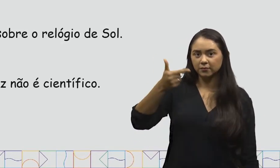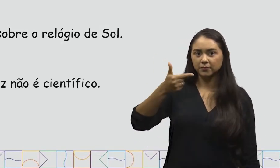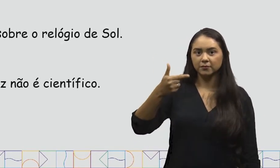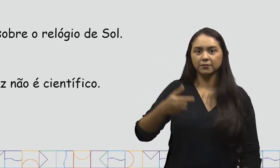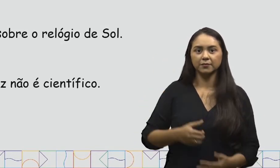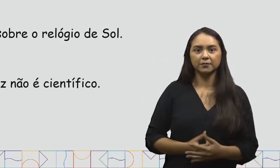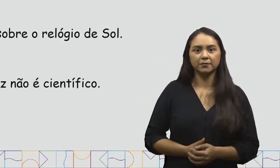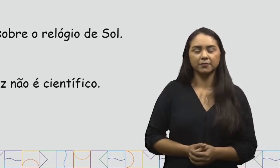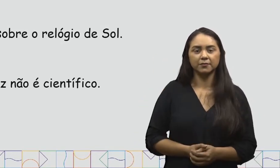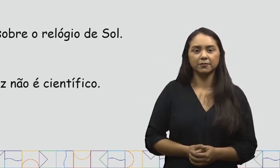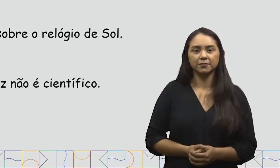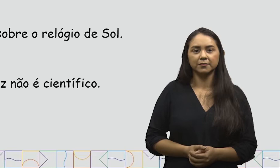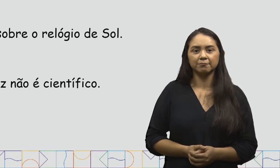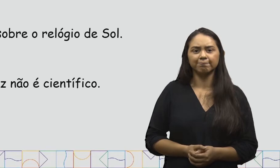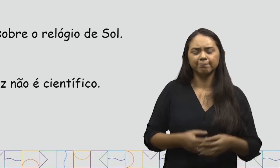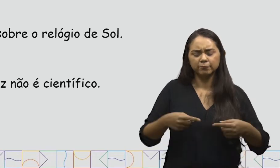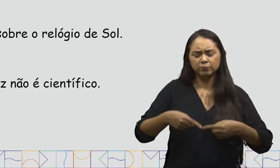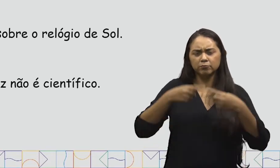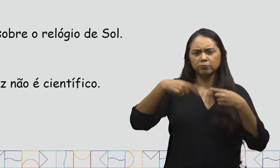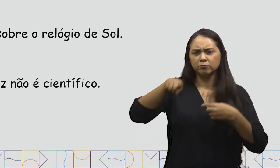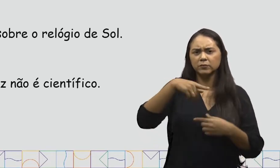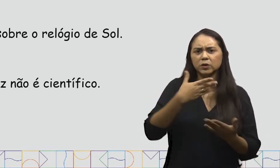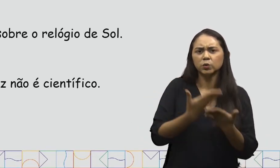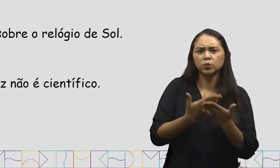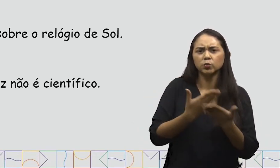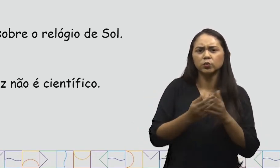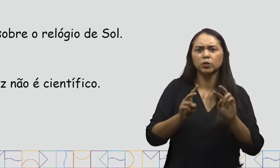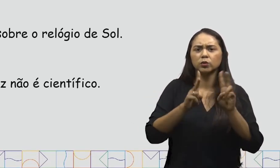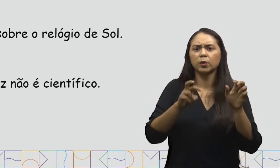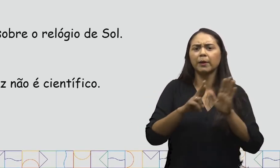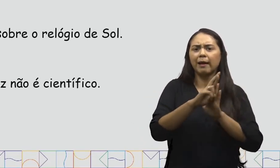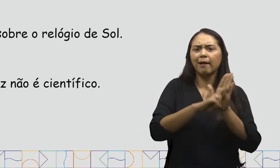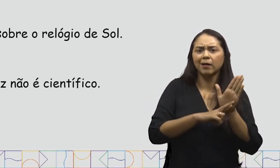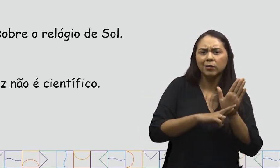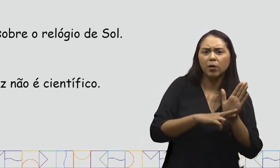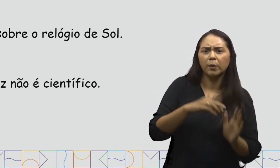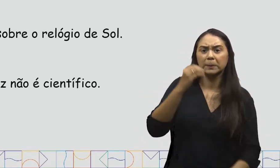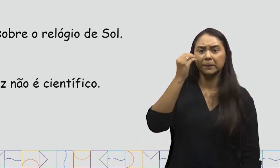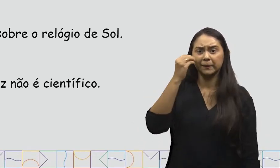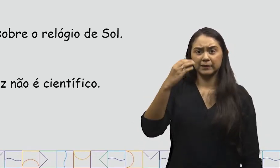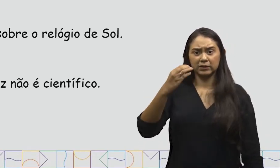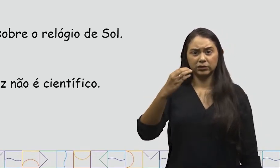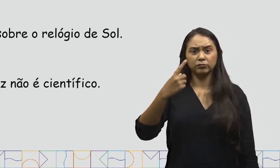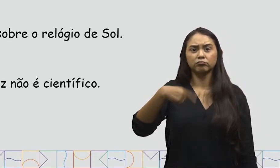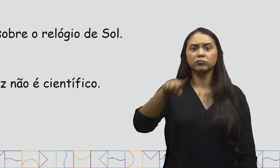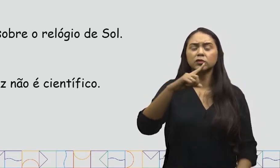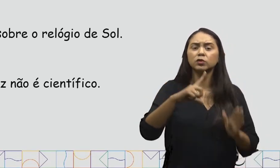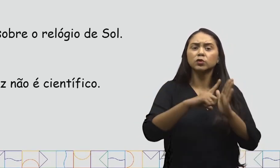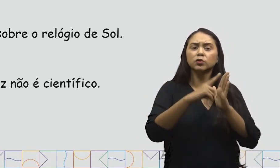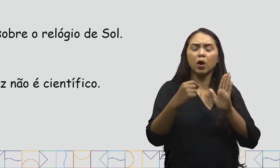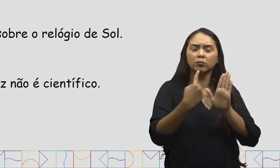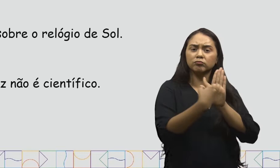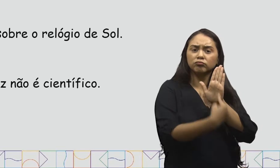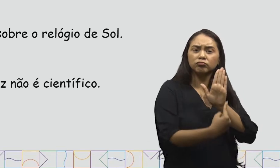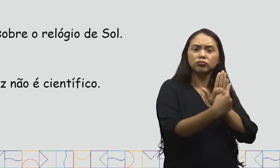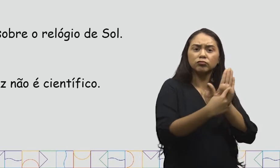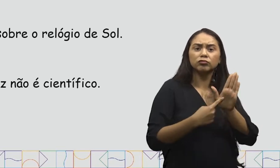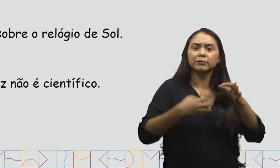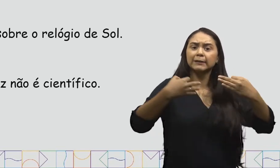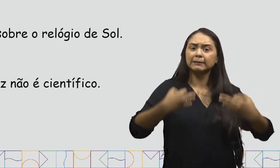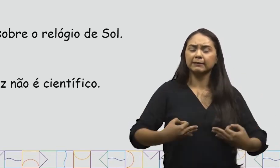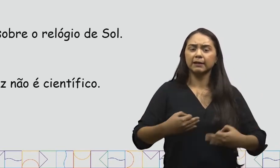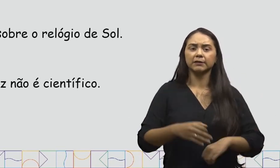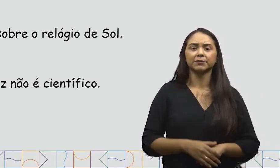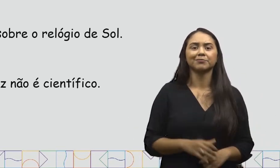Atividade número 2. De acordo com seus estudos sobre relatório de experimento científico, marque um X na alternativa